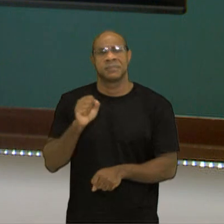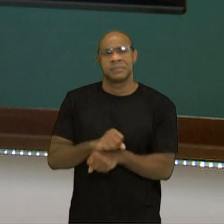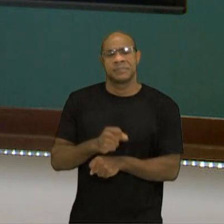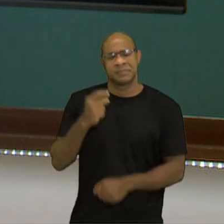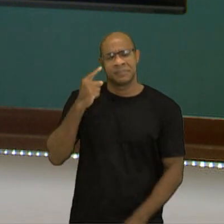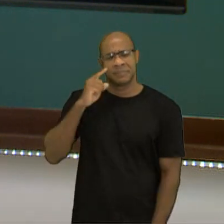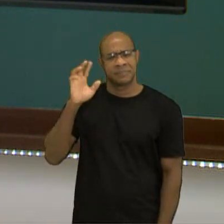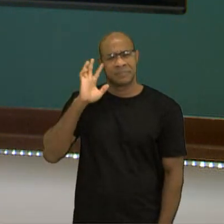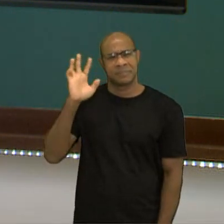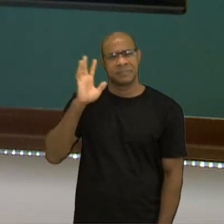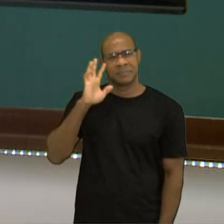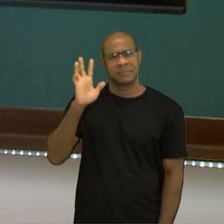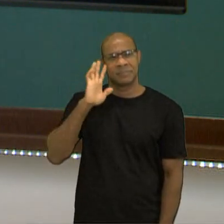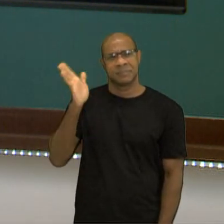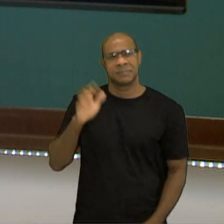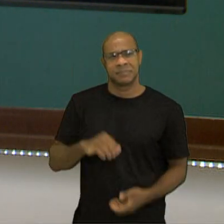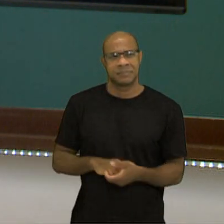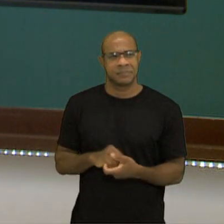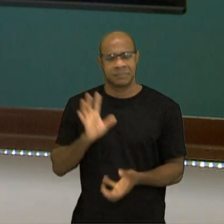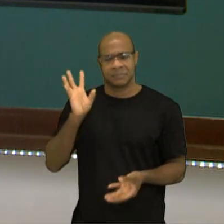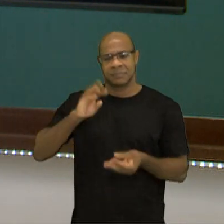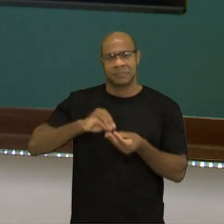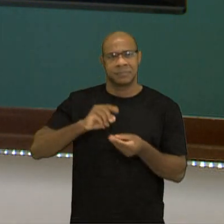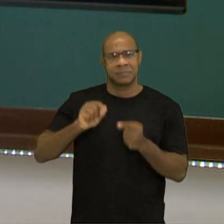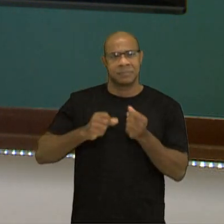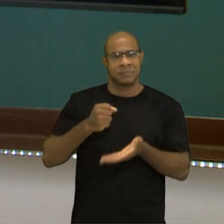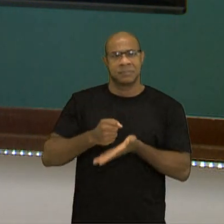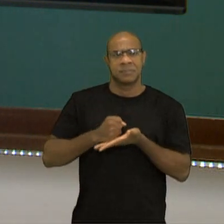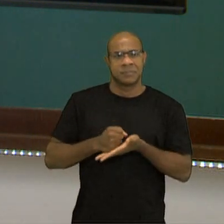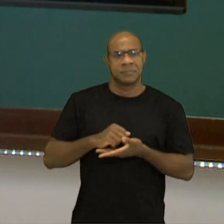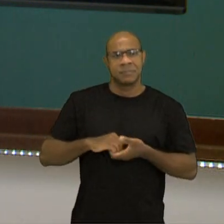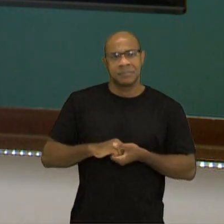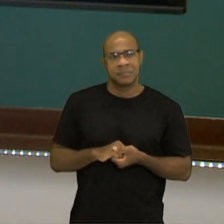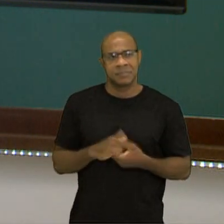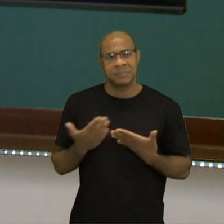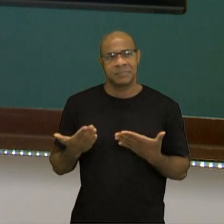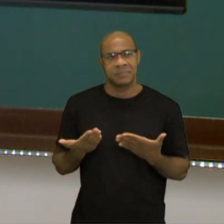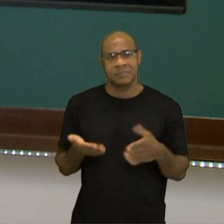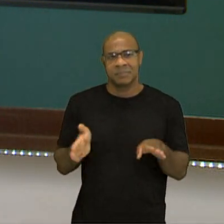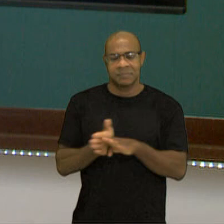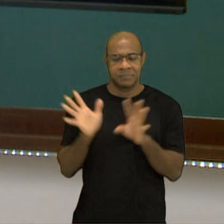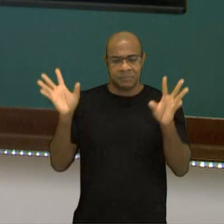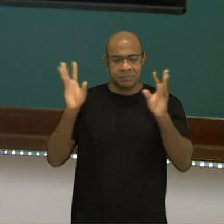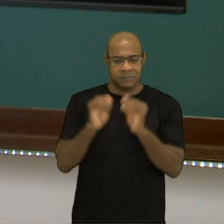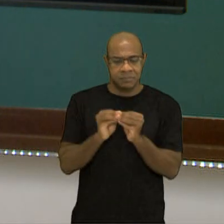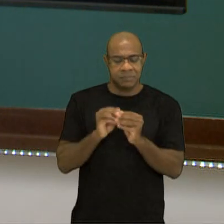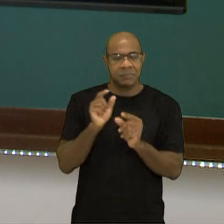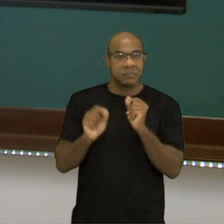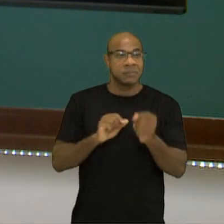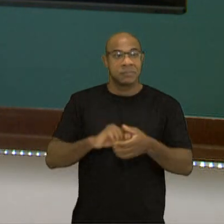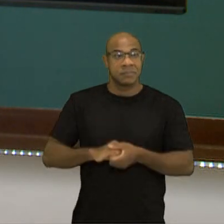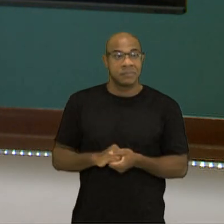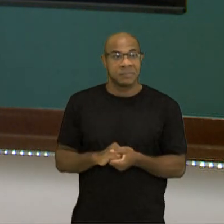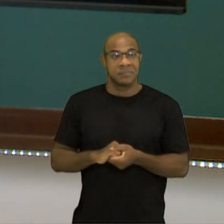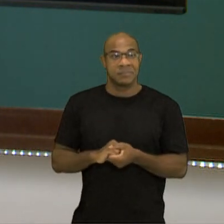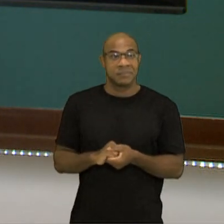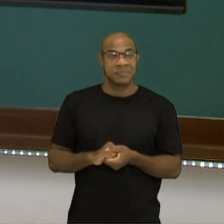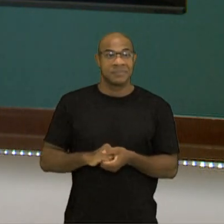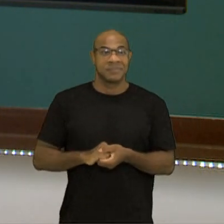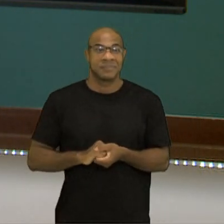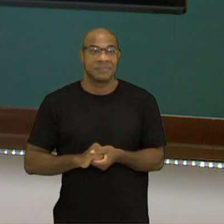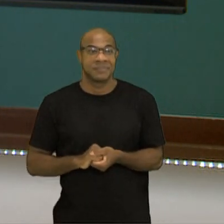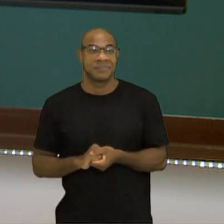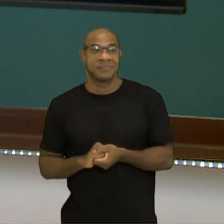analisar, o que a gente pode, o que poderia ajudar a gente a chegar à conclusão? Gente, aqui, cell phones